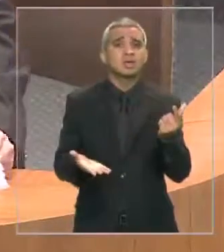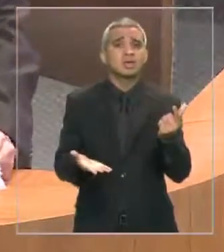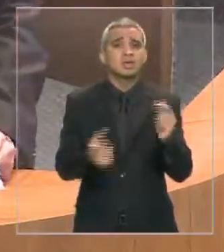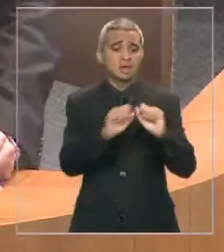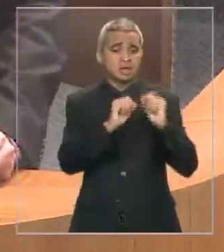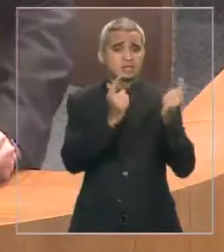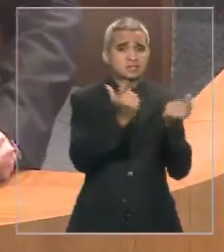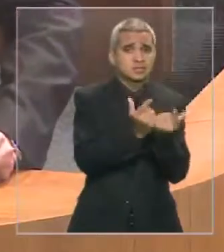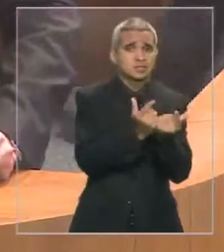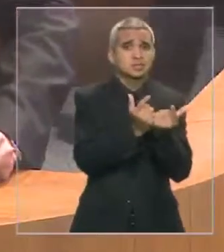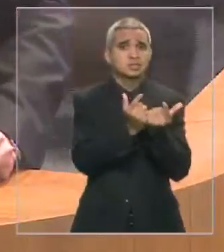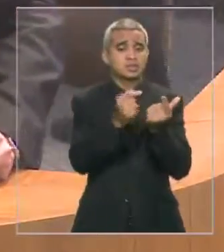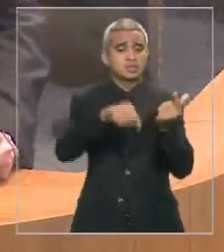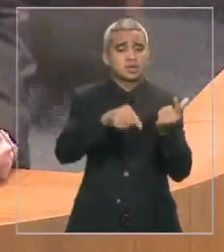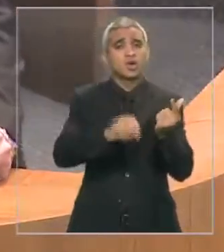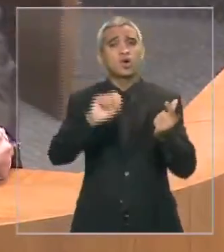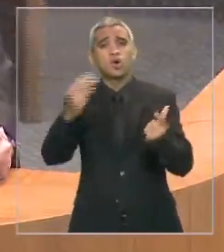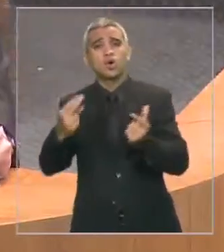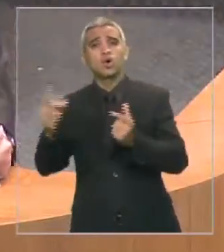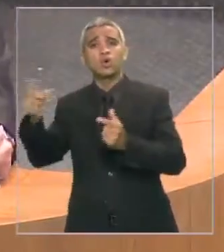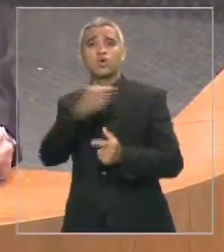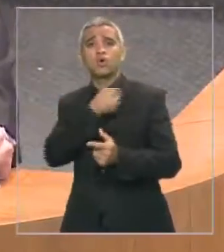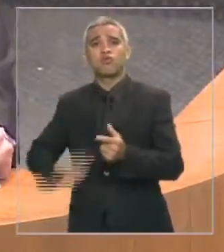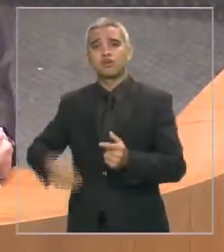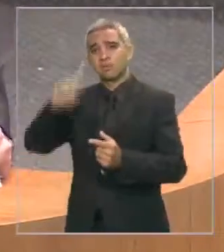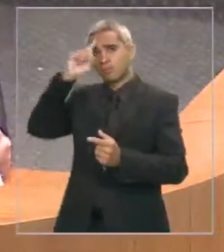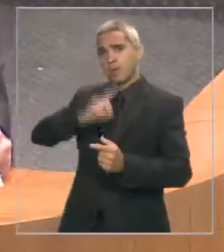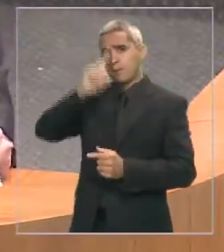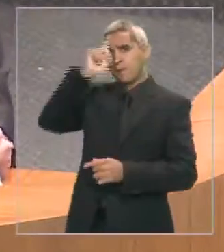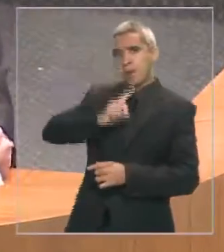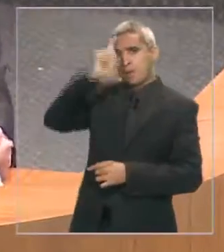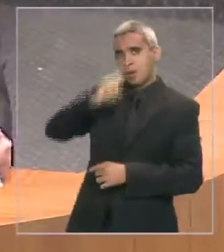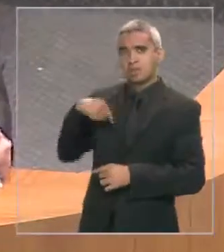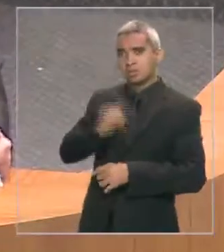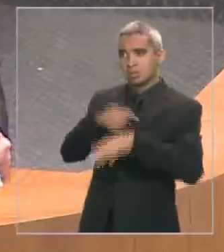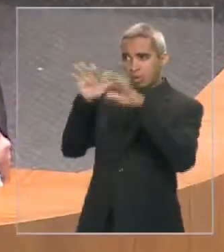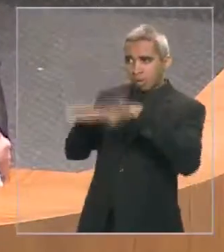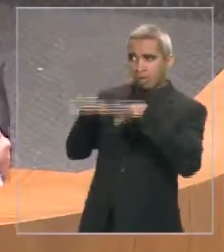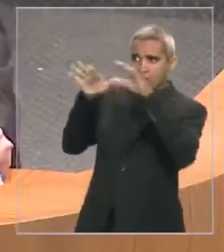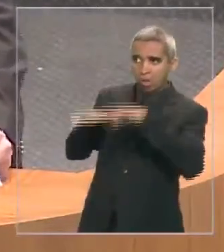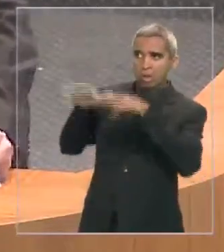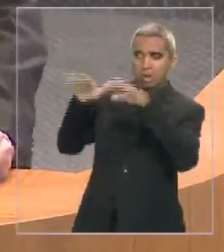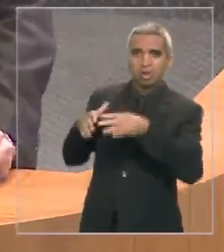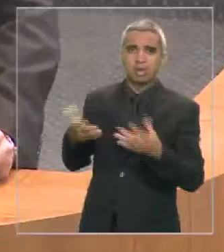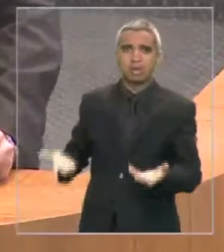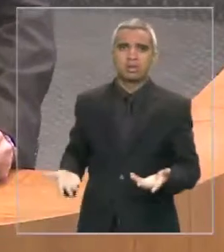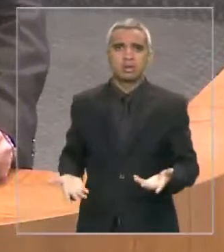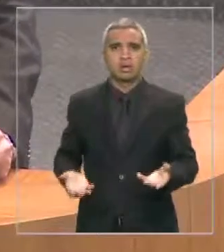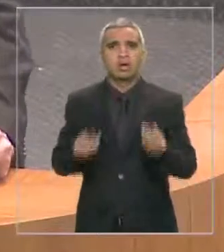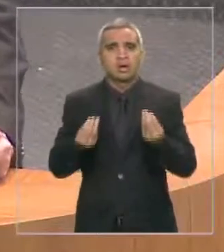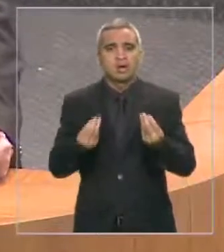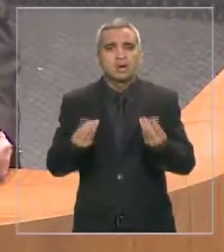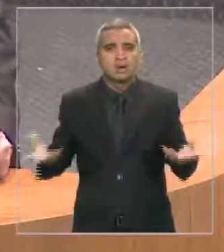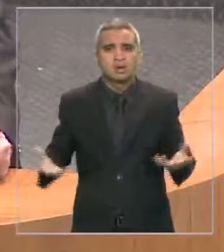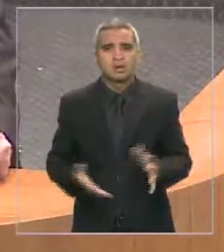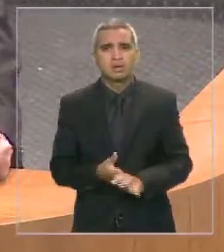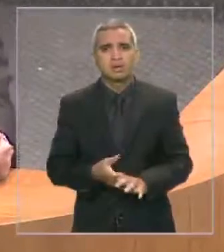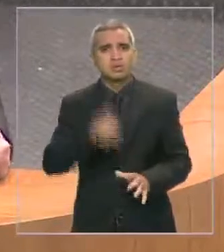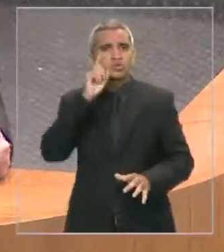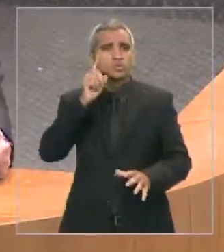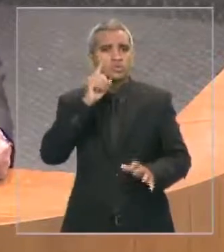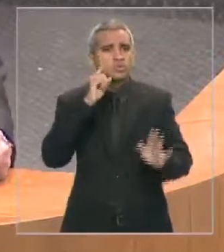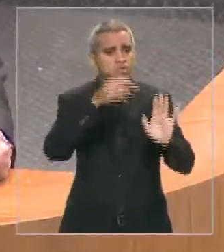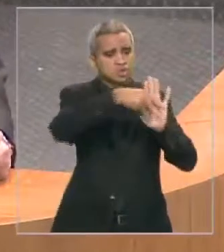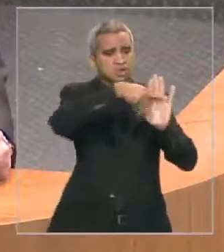Se é a Assembleia Legislativa ou se é o Poder Executivo. Porque todo dia nós votamos. Hoje nós vamos votar duas medidas provisórias.